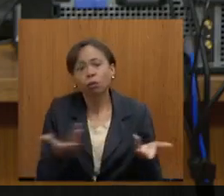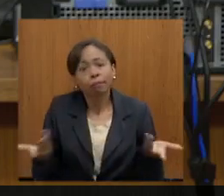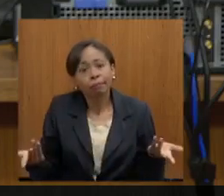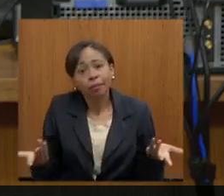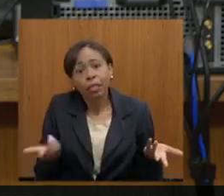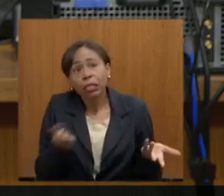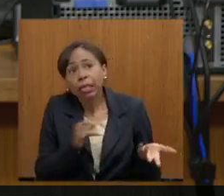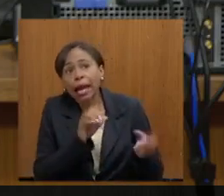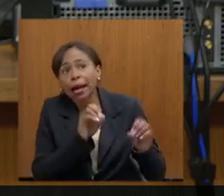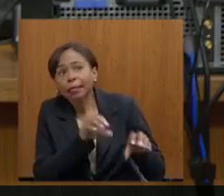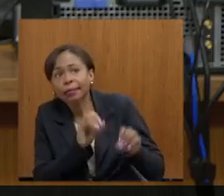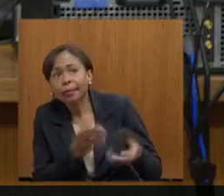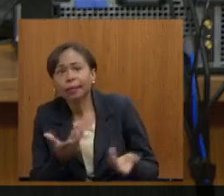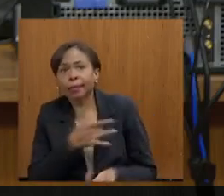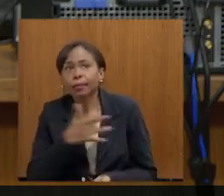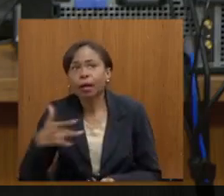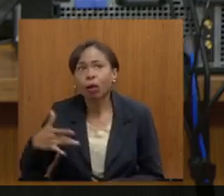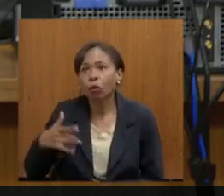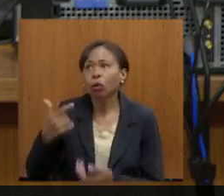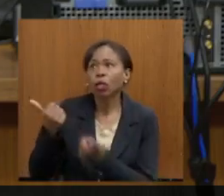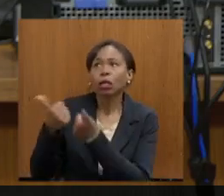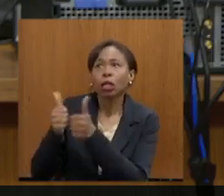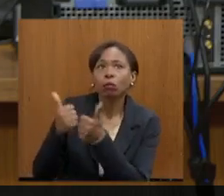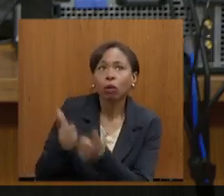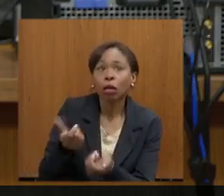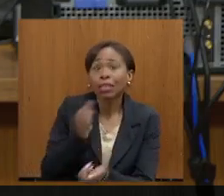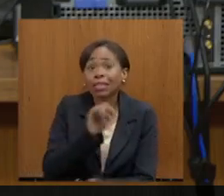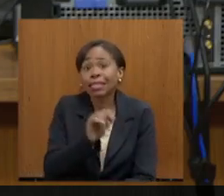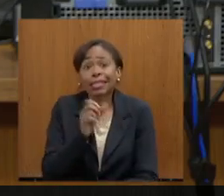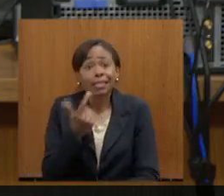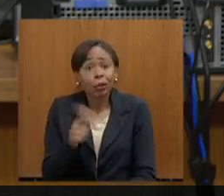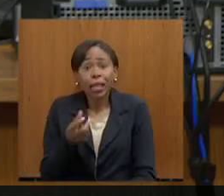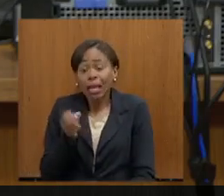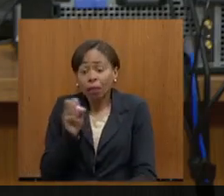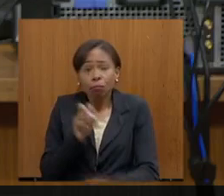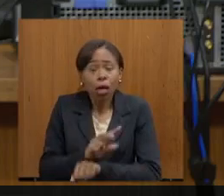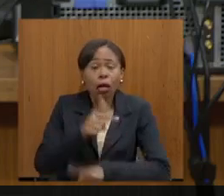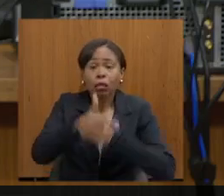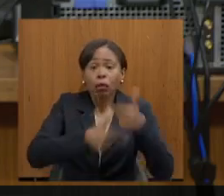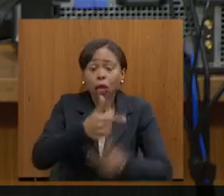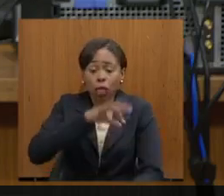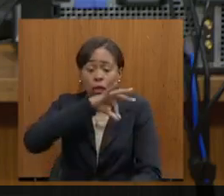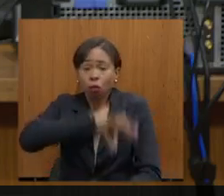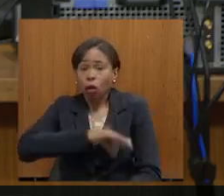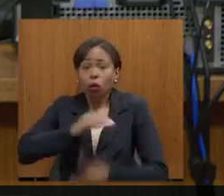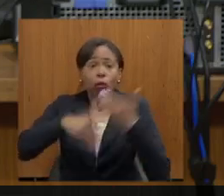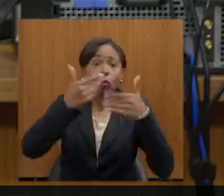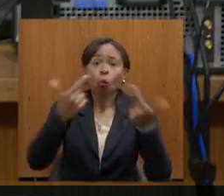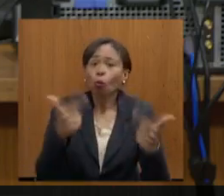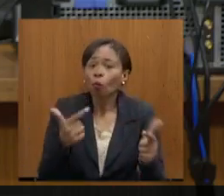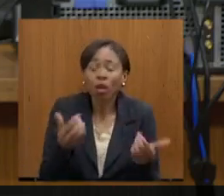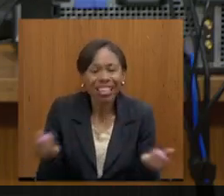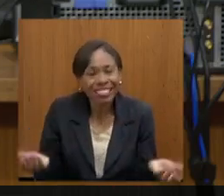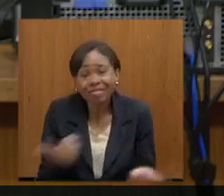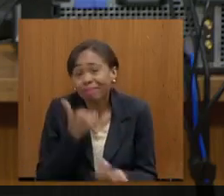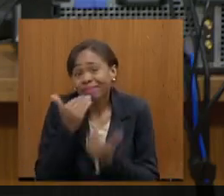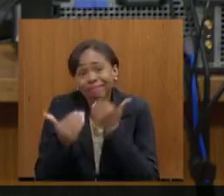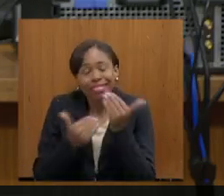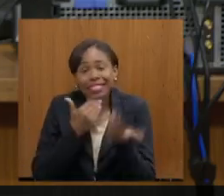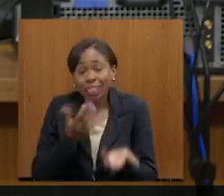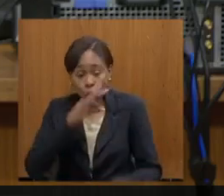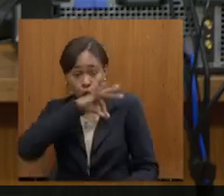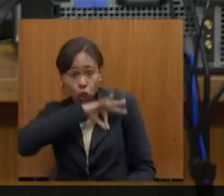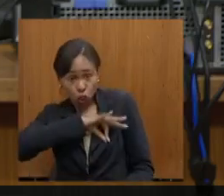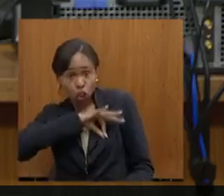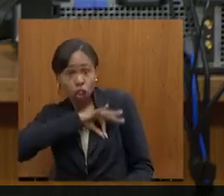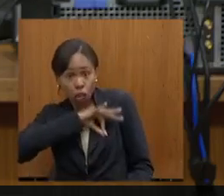não adianta você ter transporte Se você não tiver emprego desenvolvimento renda ao melhor social sua renda dinheiro no bolso